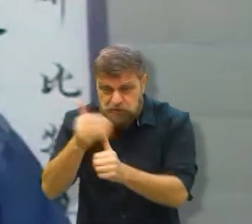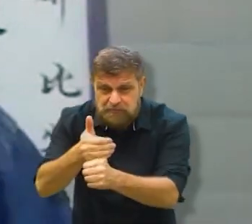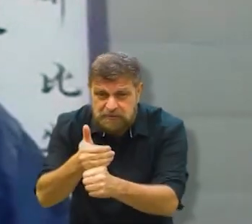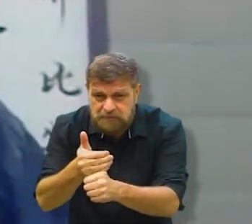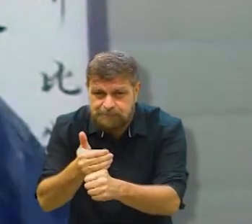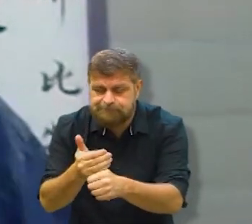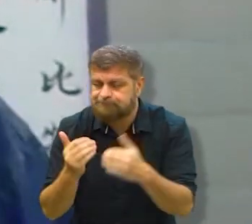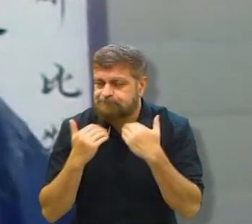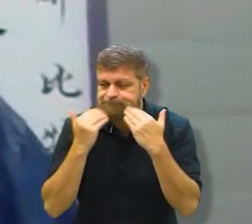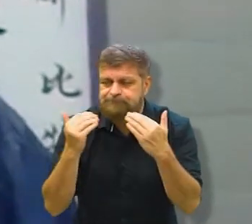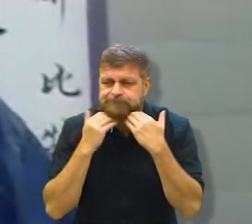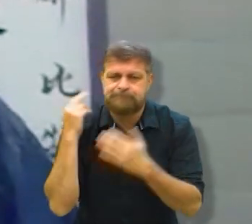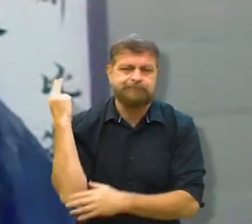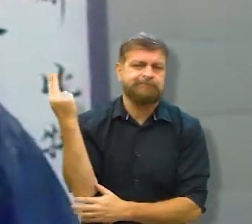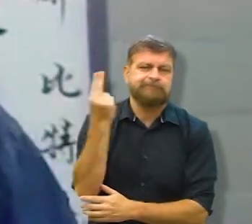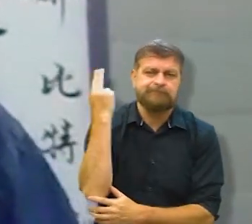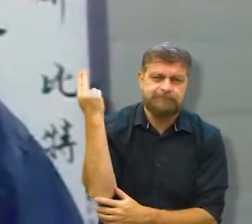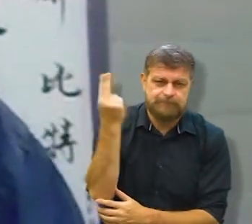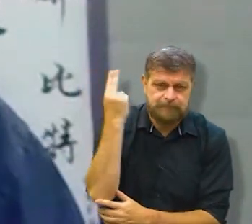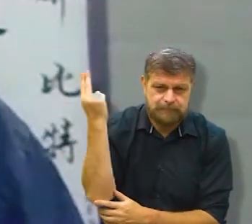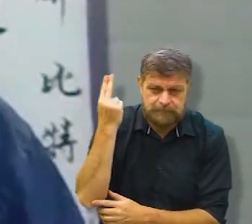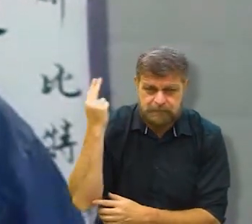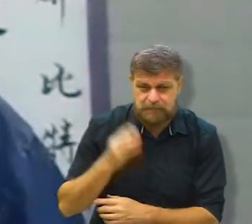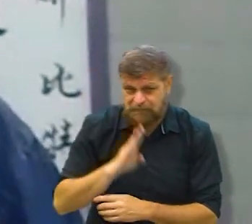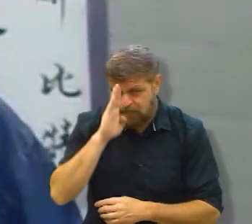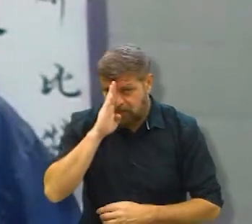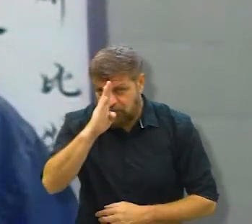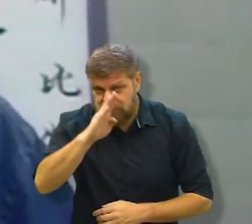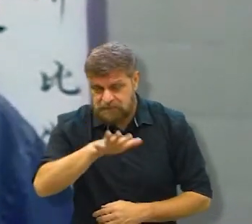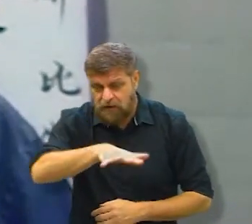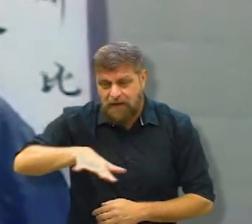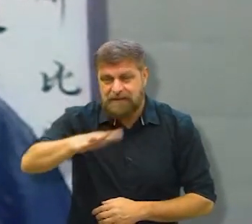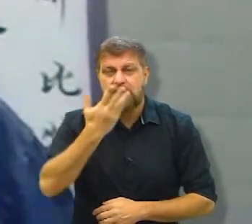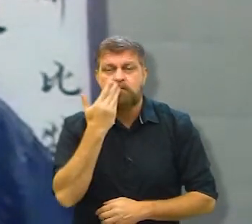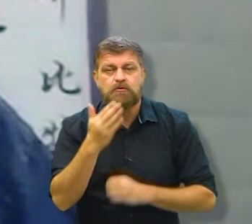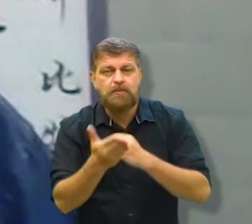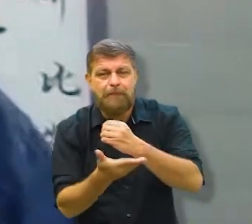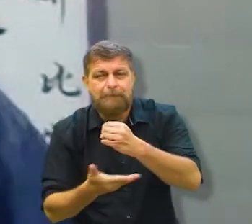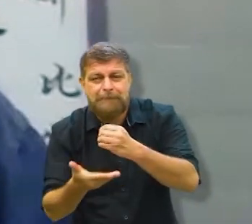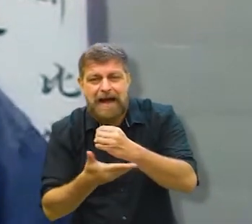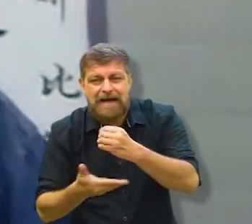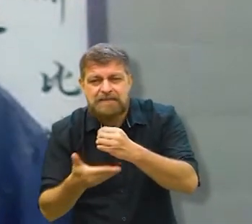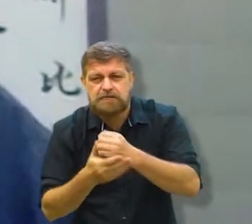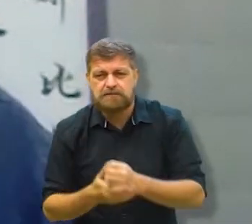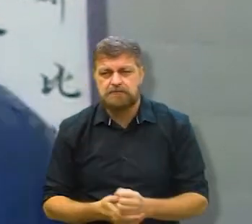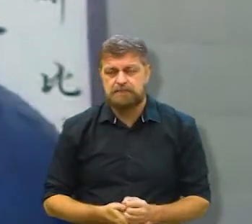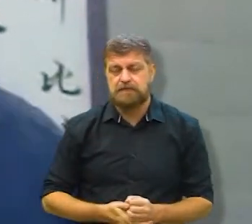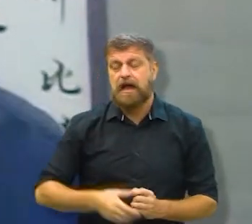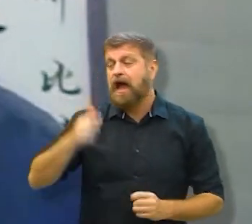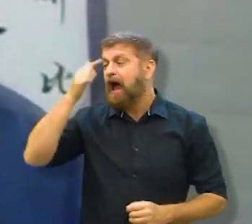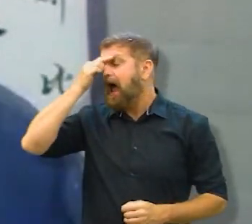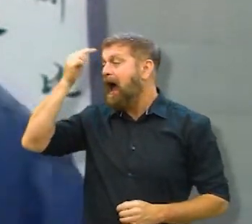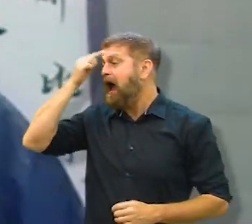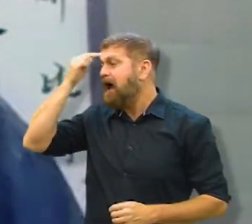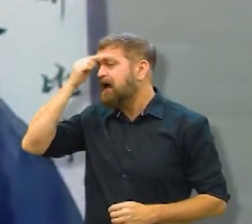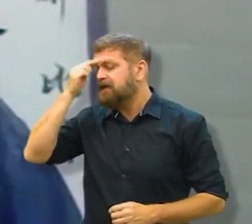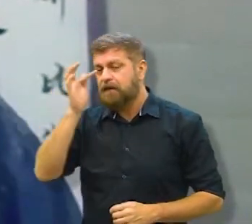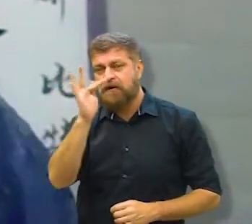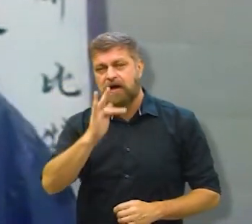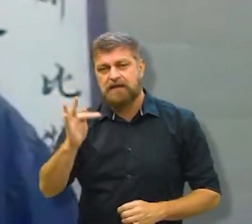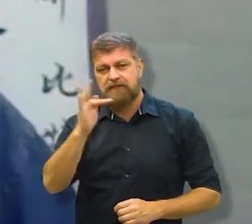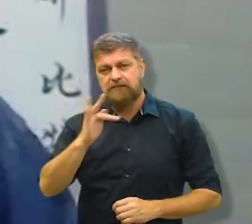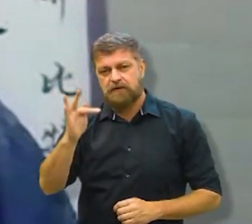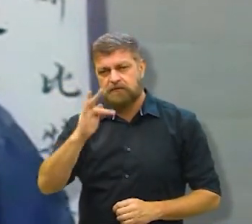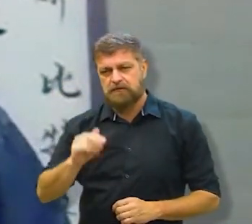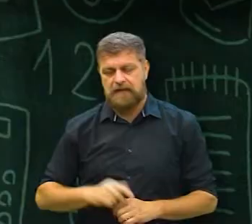vai substituir os professores, principalmente no ensino básico. Mas na universidade,